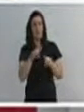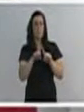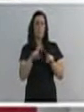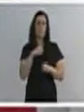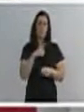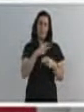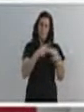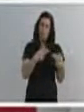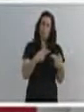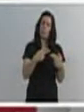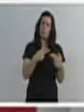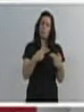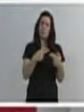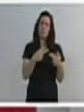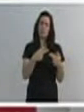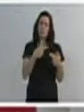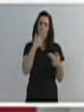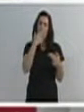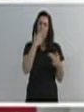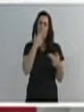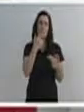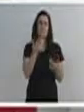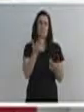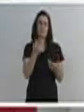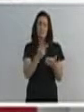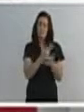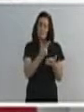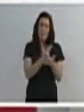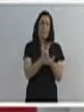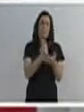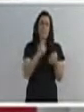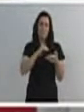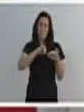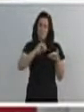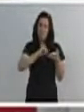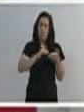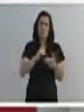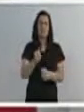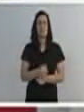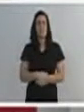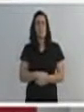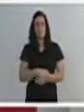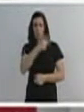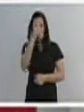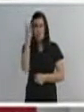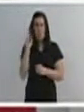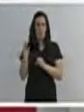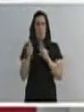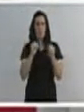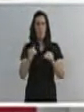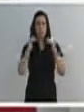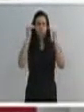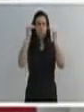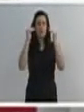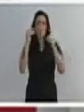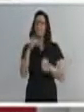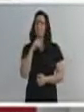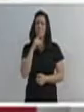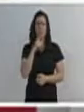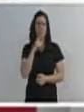muita coisa que é um exagero e que precisa ser riscado. Ninguém pode ter o poder absoluto, ninguém. Porque